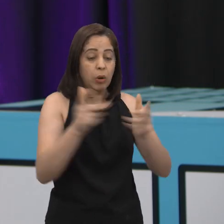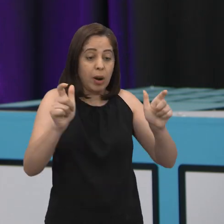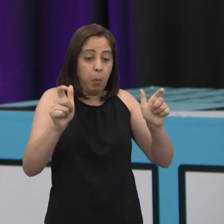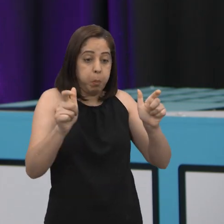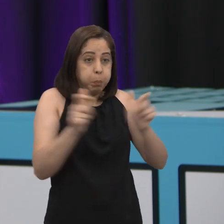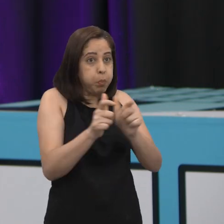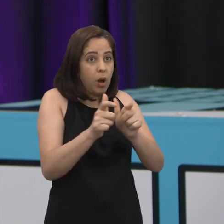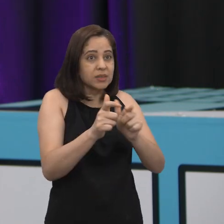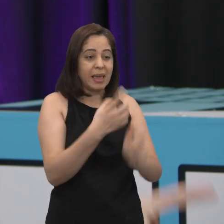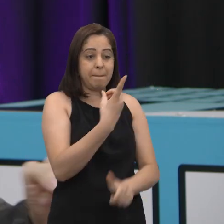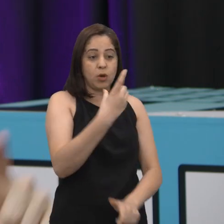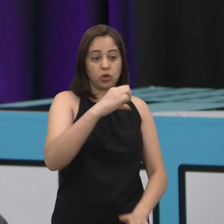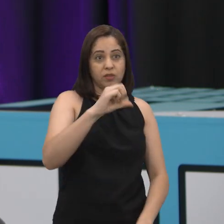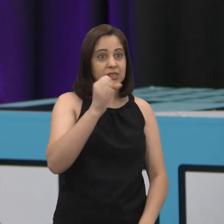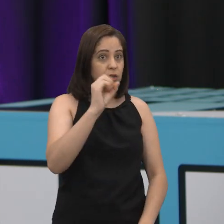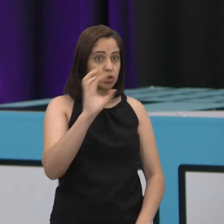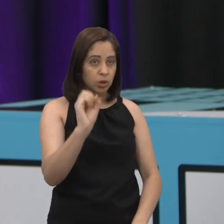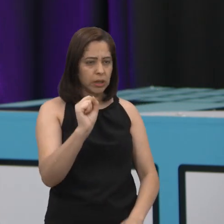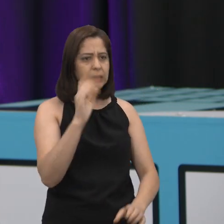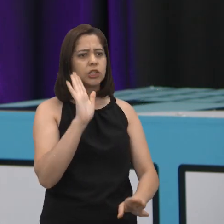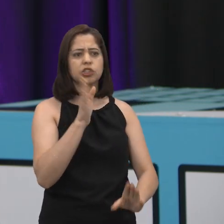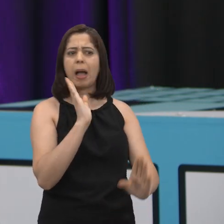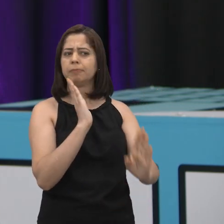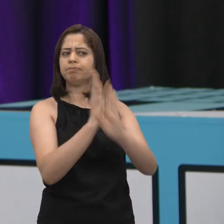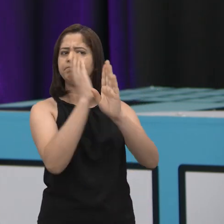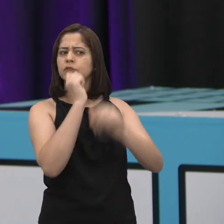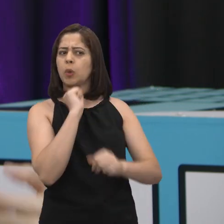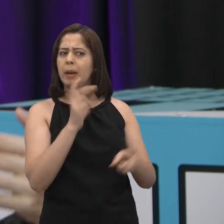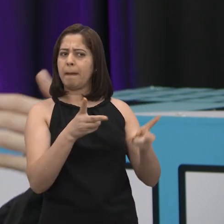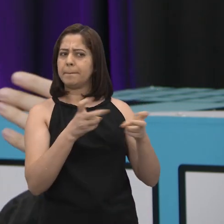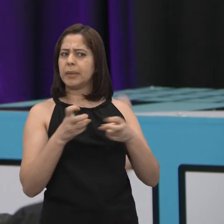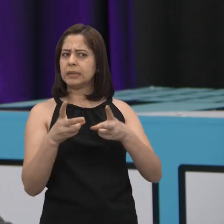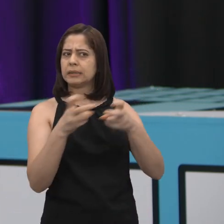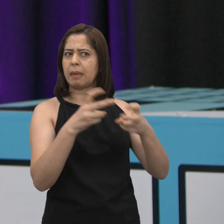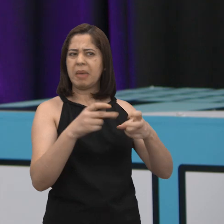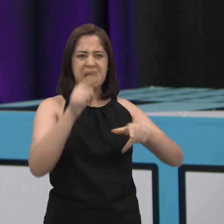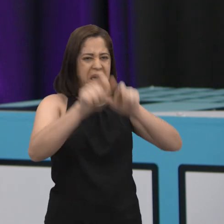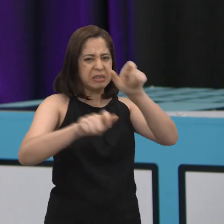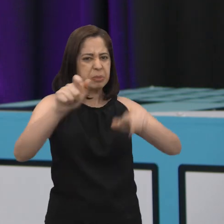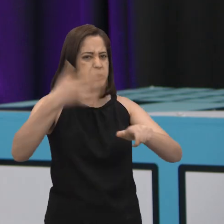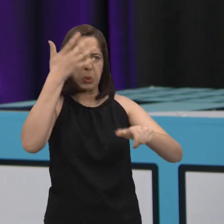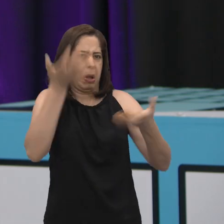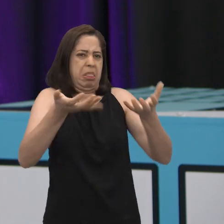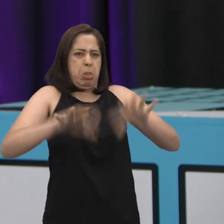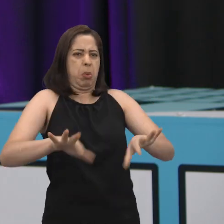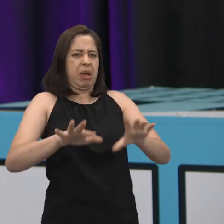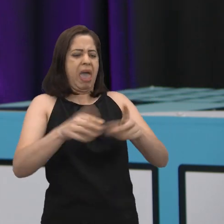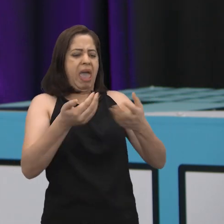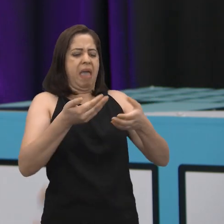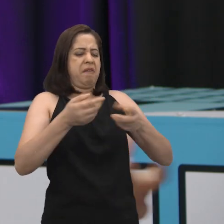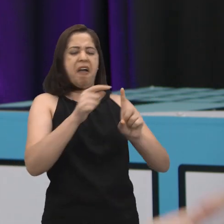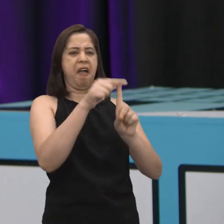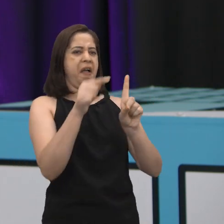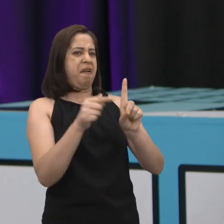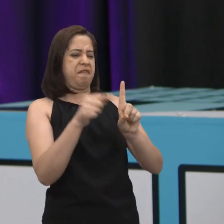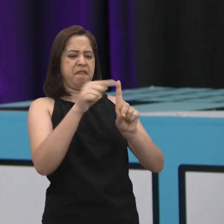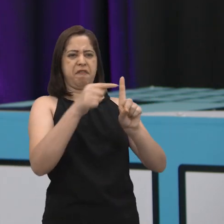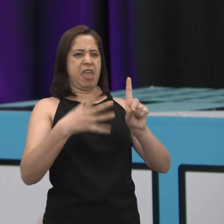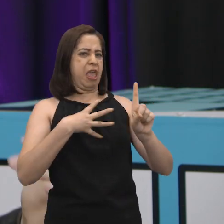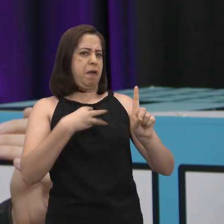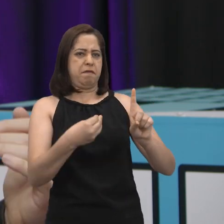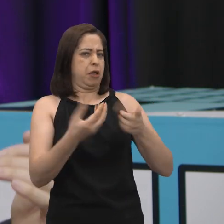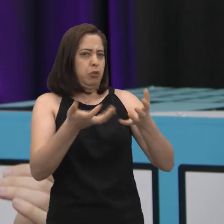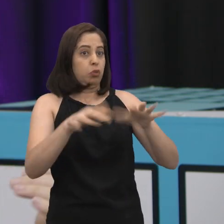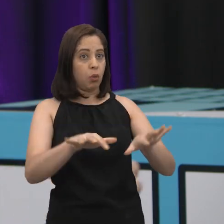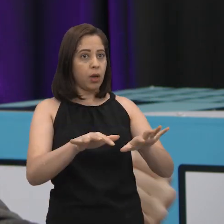de 1980, e isso agora está sendo mostrado, né, com as quedas bastante acentuadas das taxas de fecundidade e com os dados